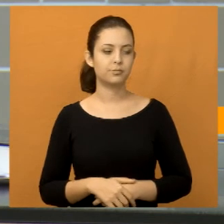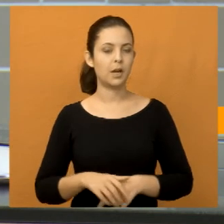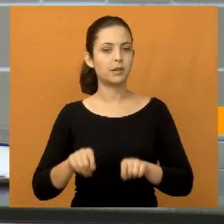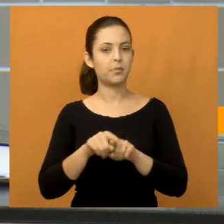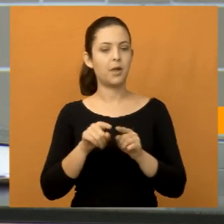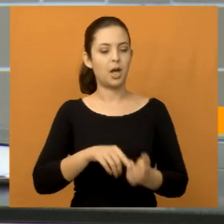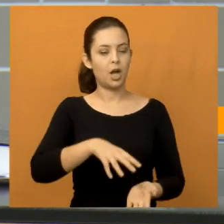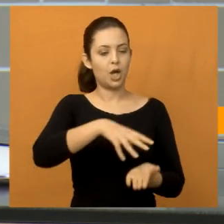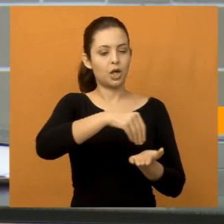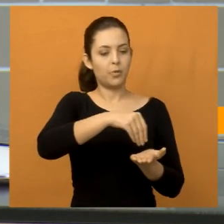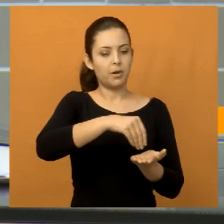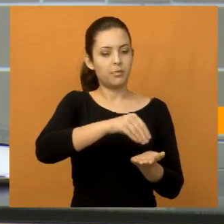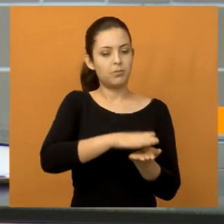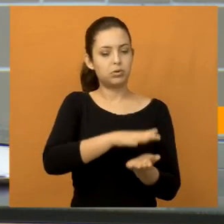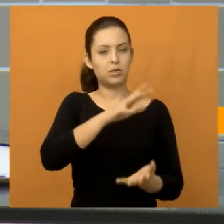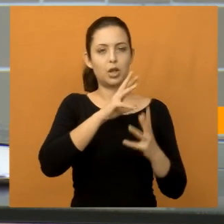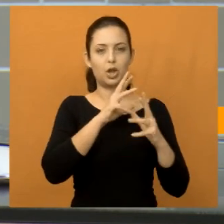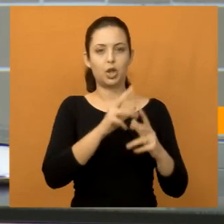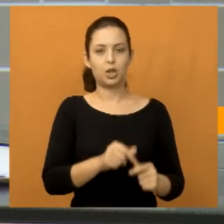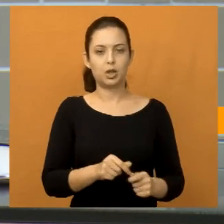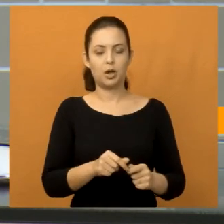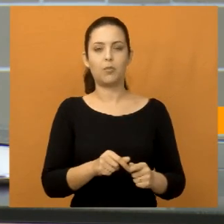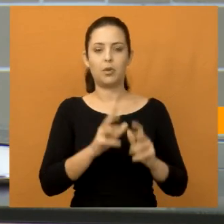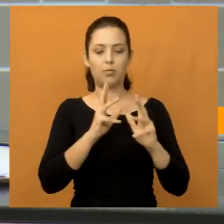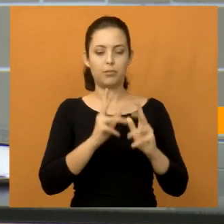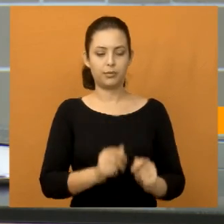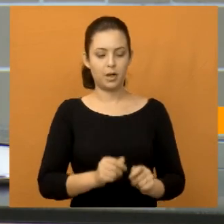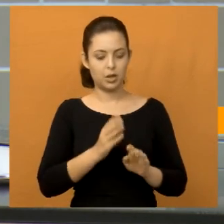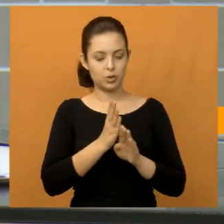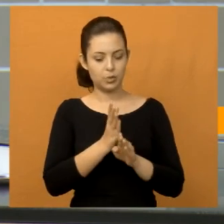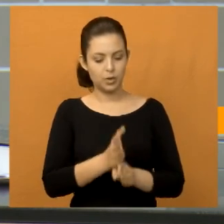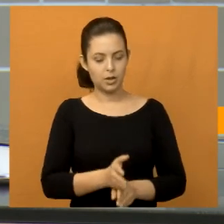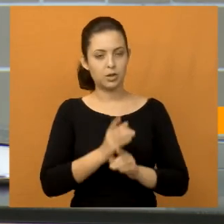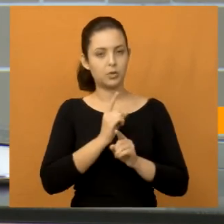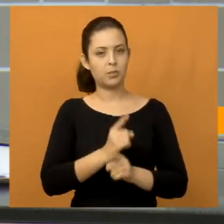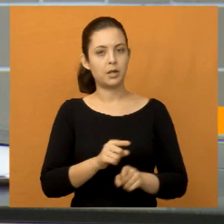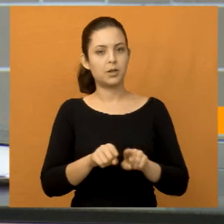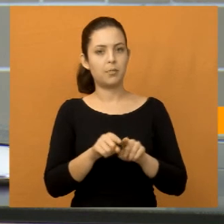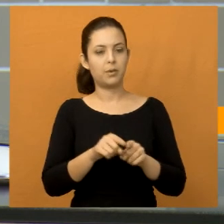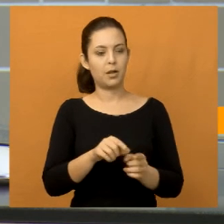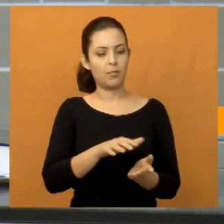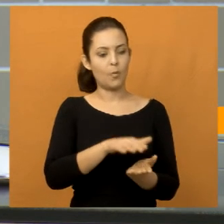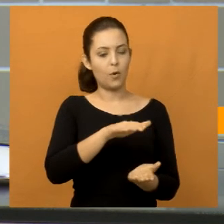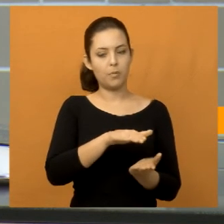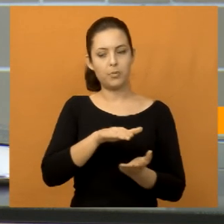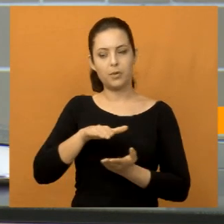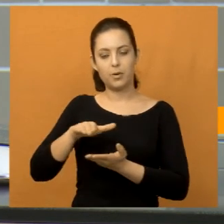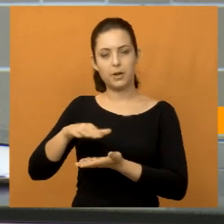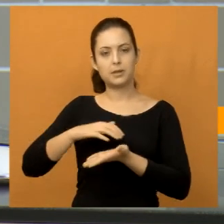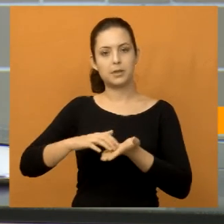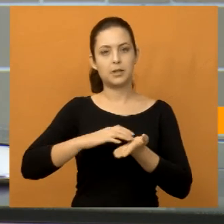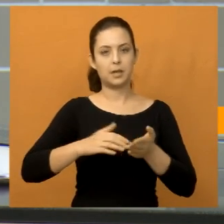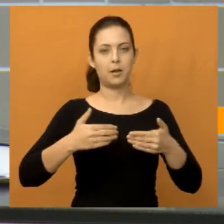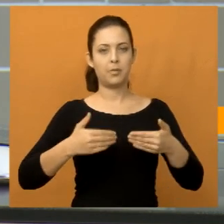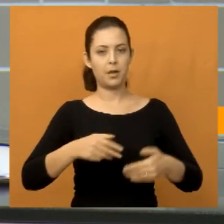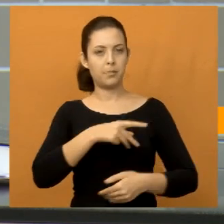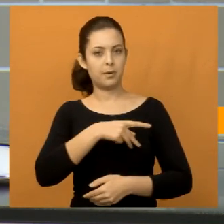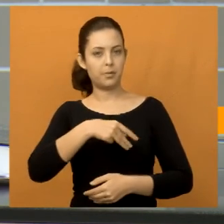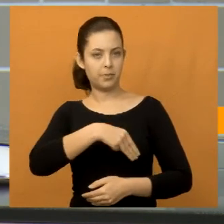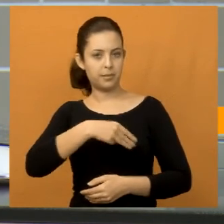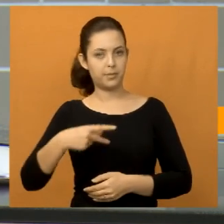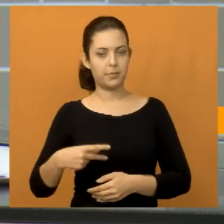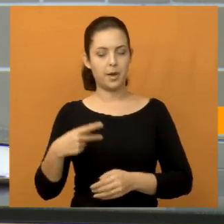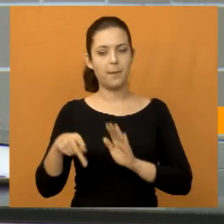Extração de cópia integral de todo o apurado e remessa à Secretaria Civil do Ministério Público